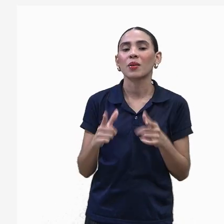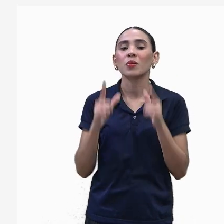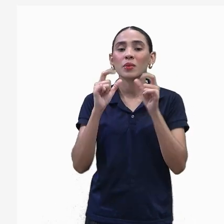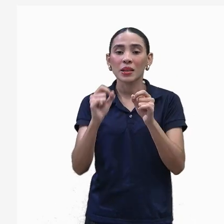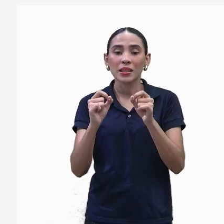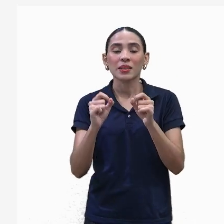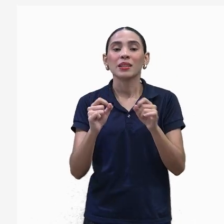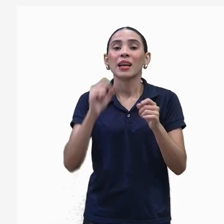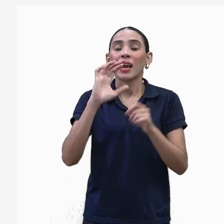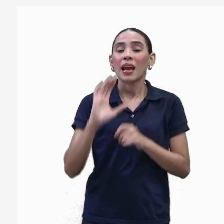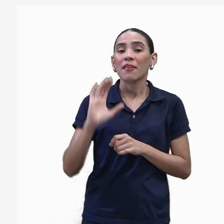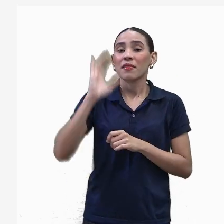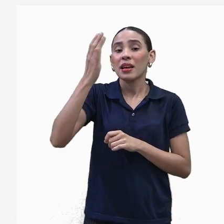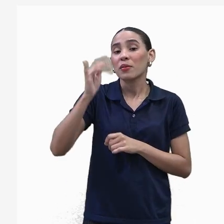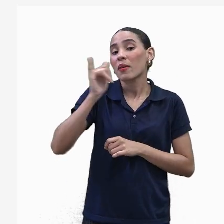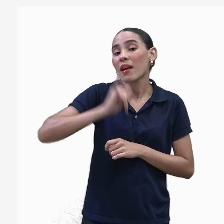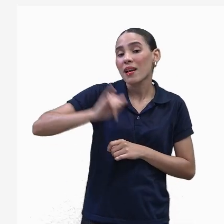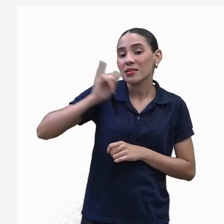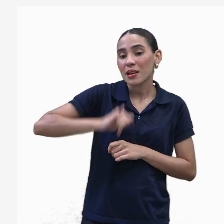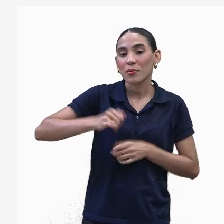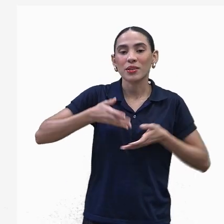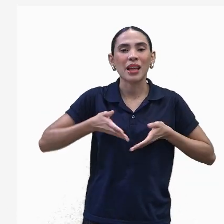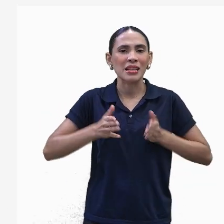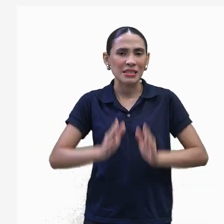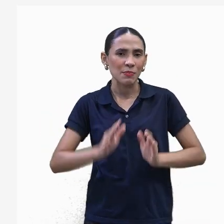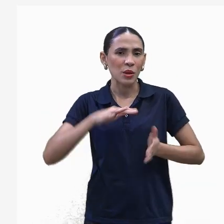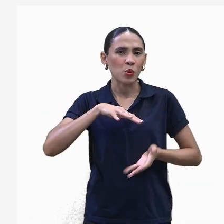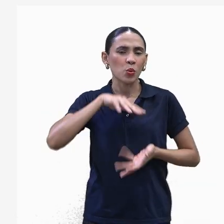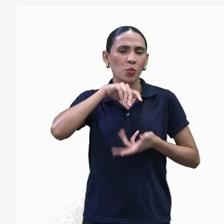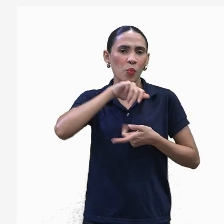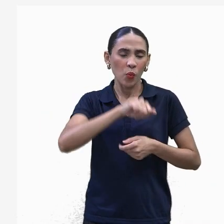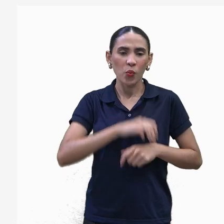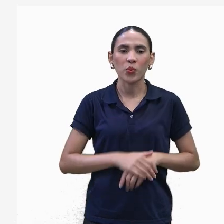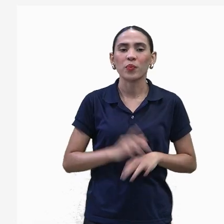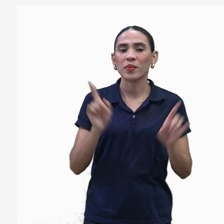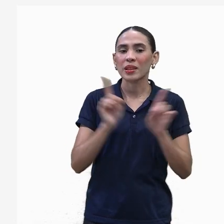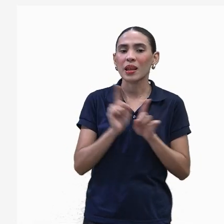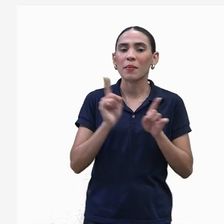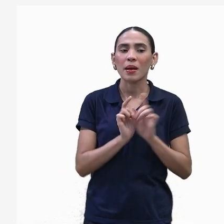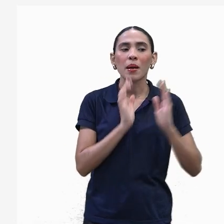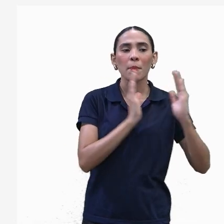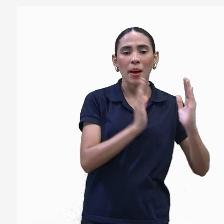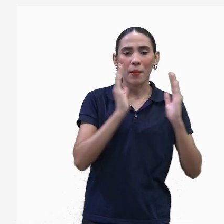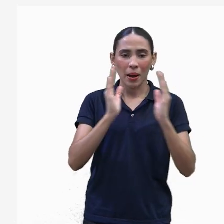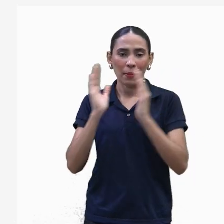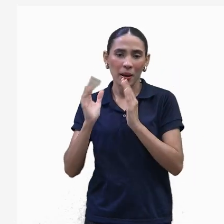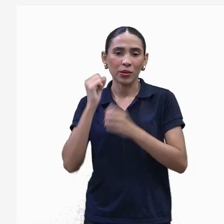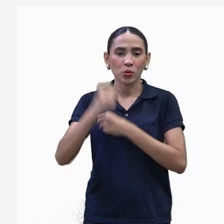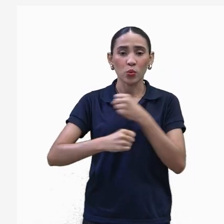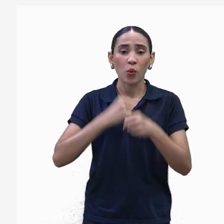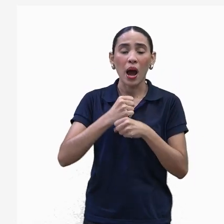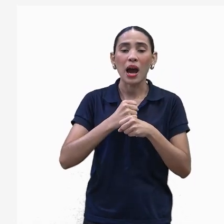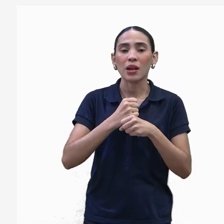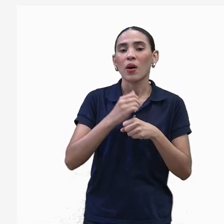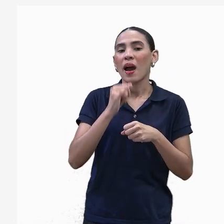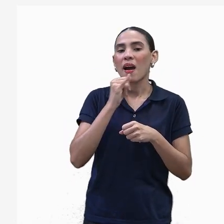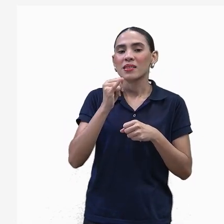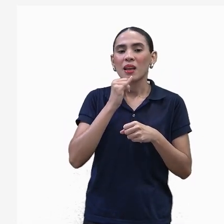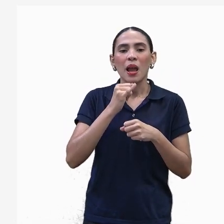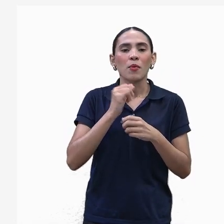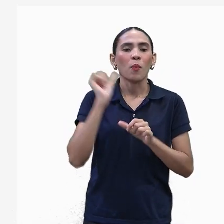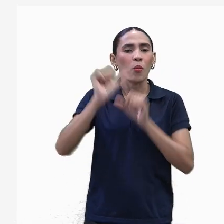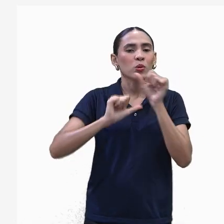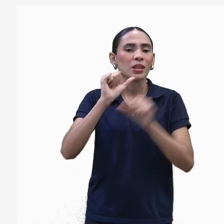explicar eventos como, por exemplo, o nascimento do mundo, as estações, as tempestades e